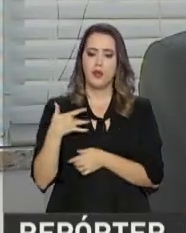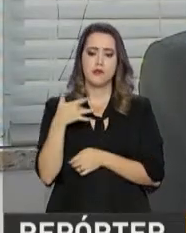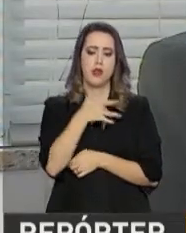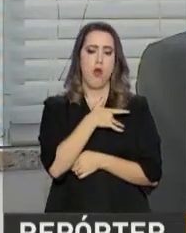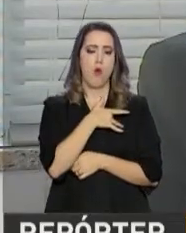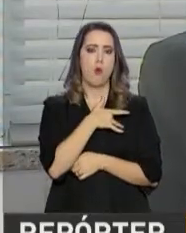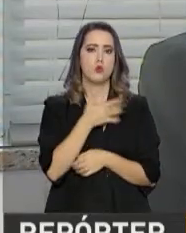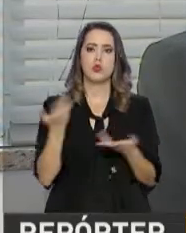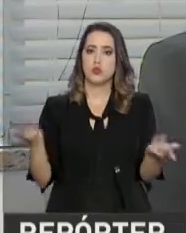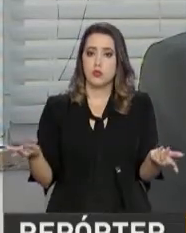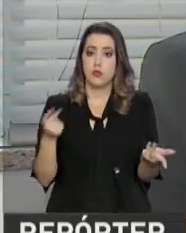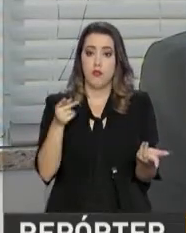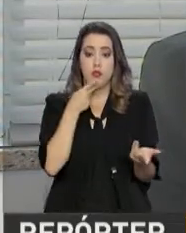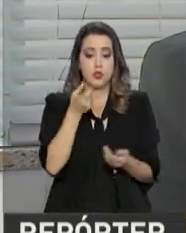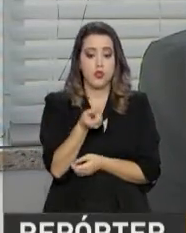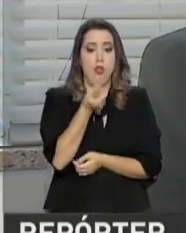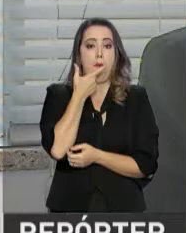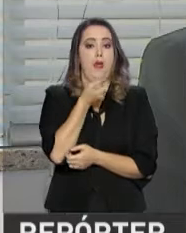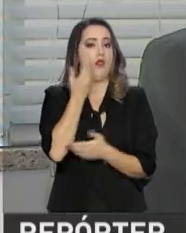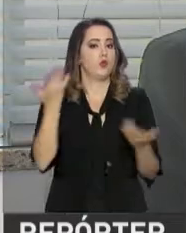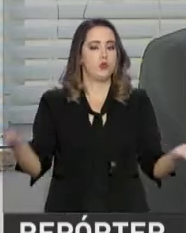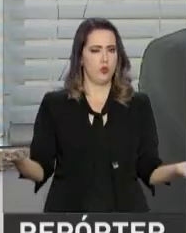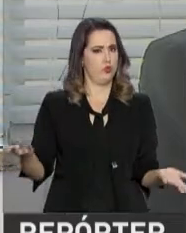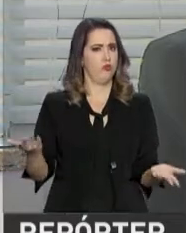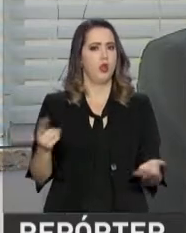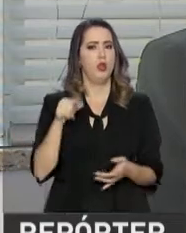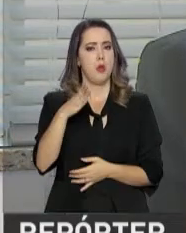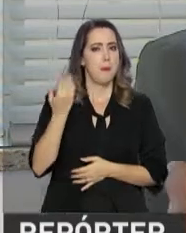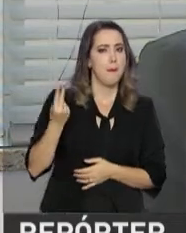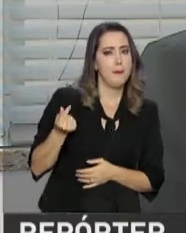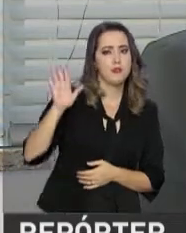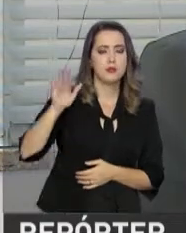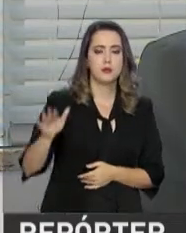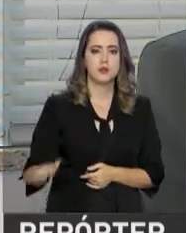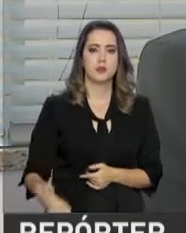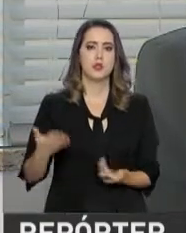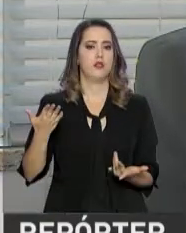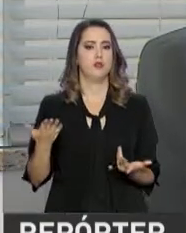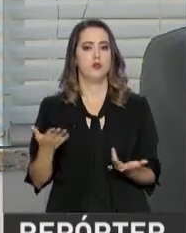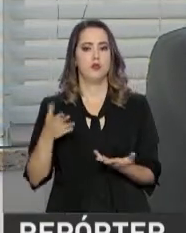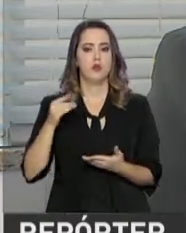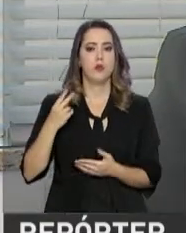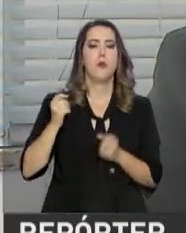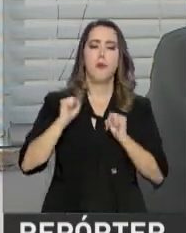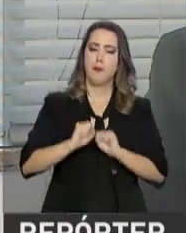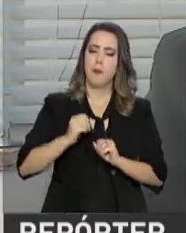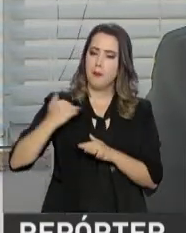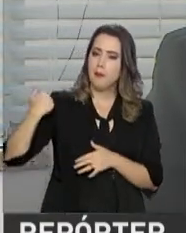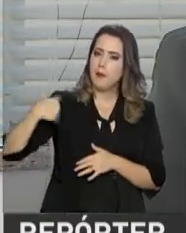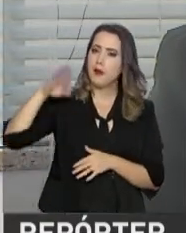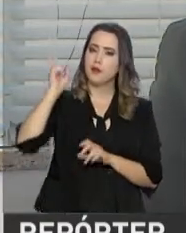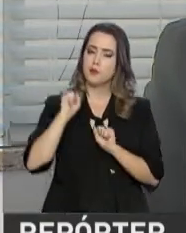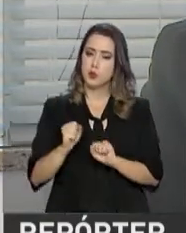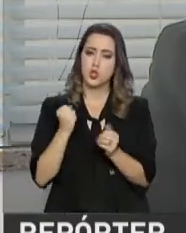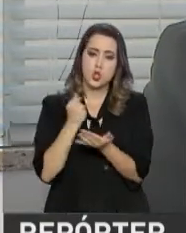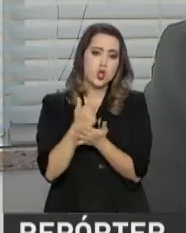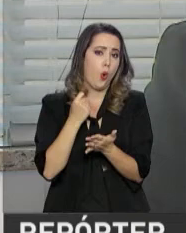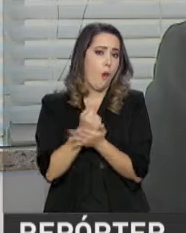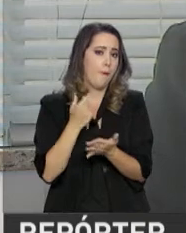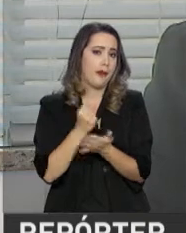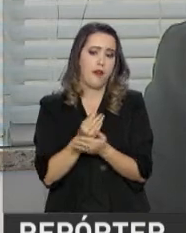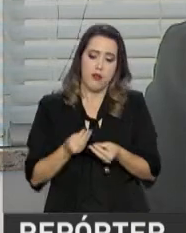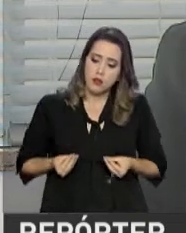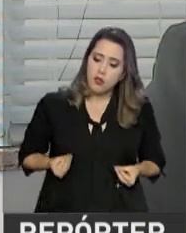falando aqui de acesso ao medicamento quanto mais barato o medicamento mais capacidade de o estado tem de